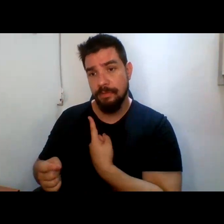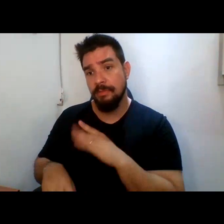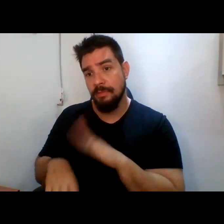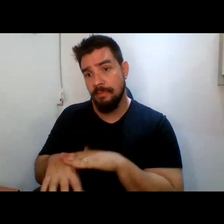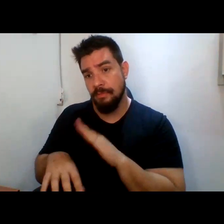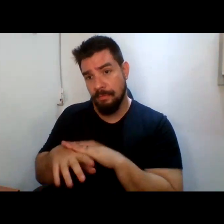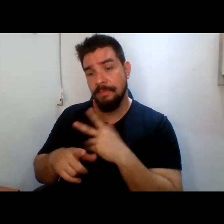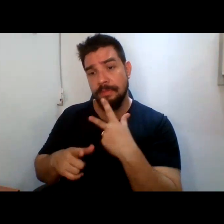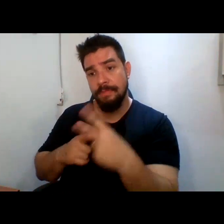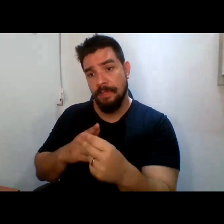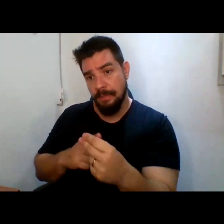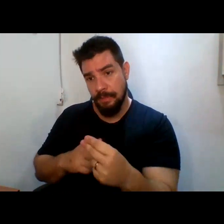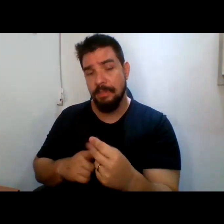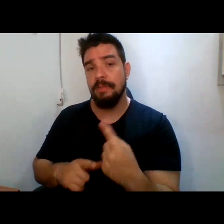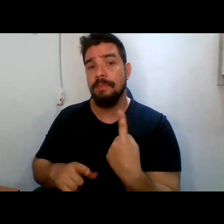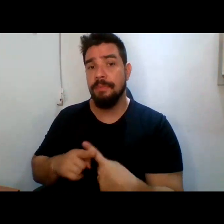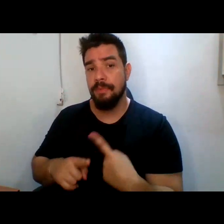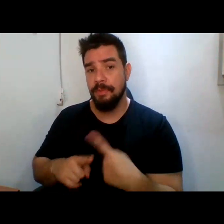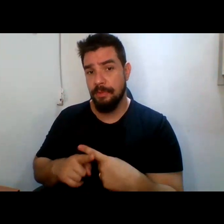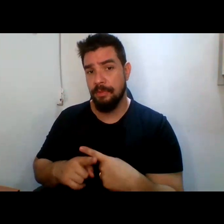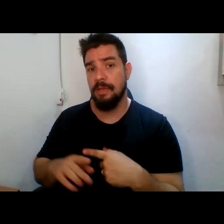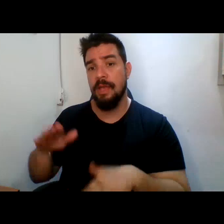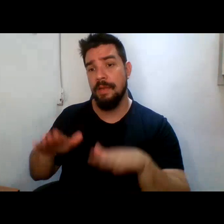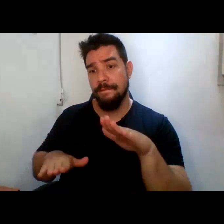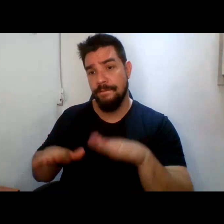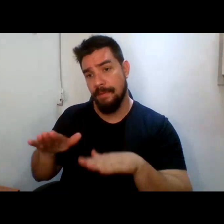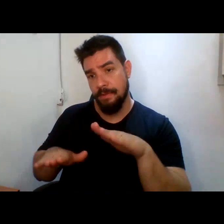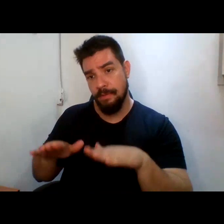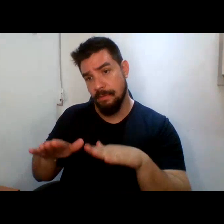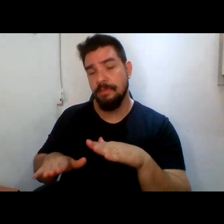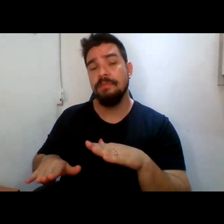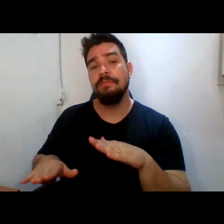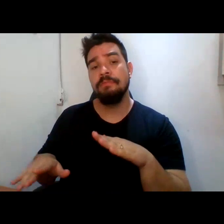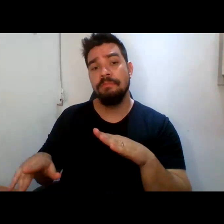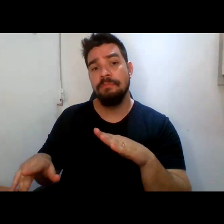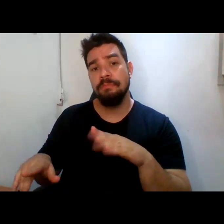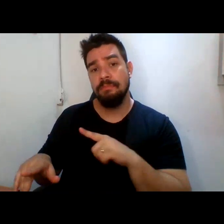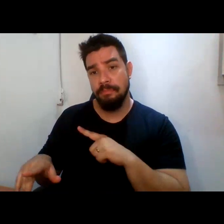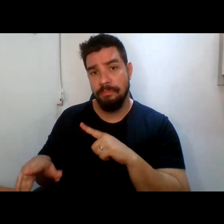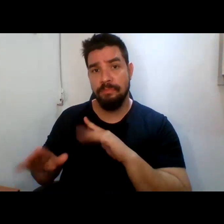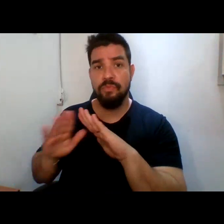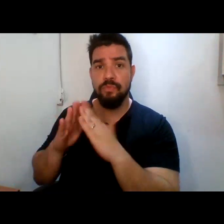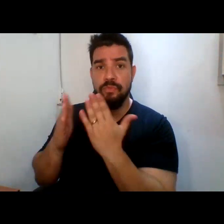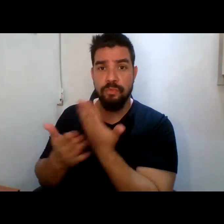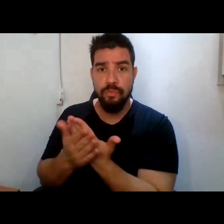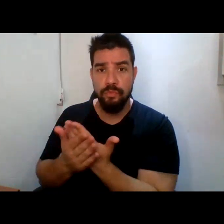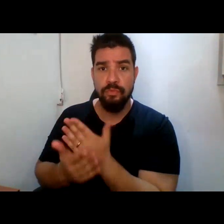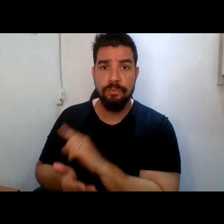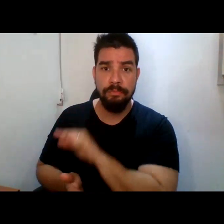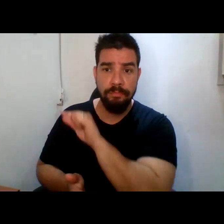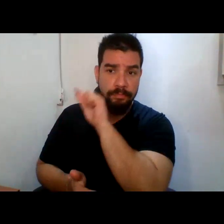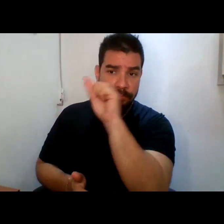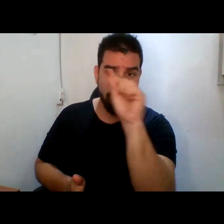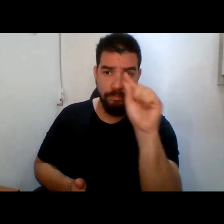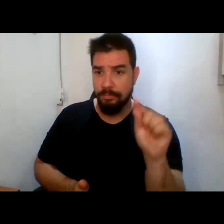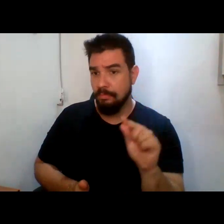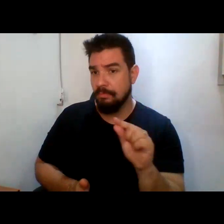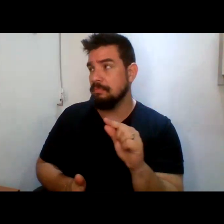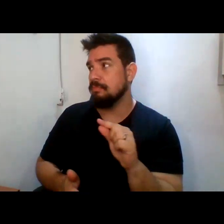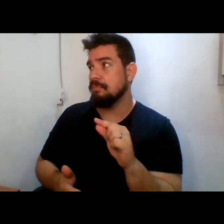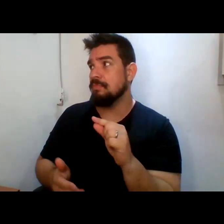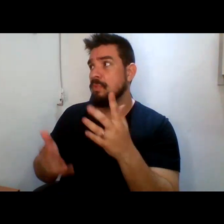vencer, né? Às vezes a gente encontra escolas que não estão